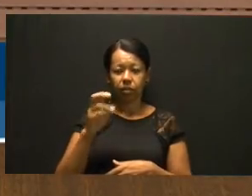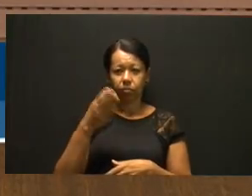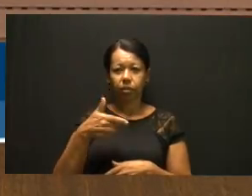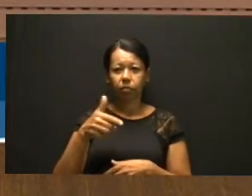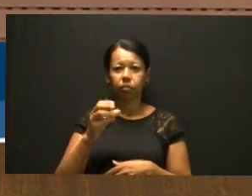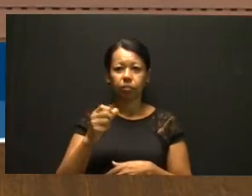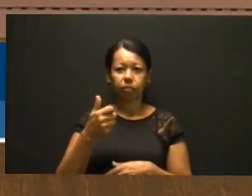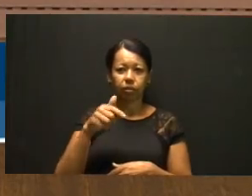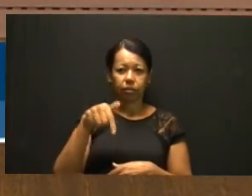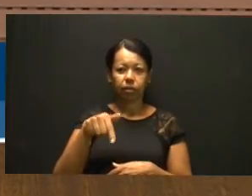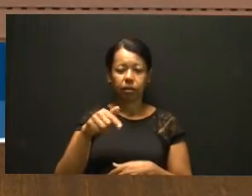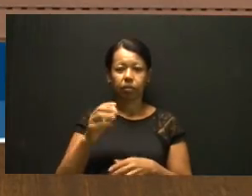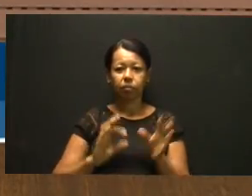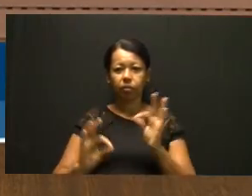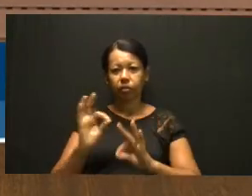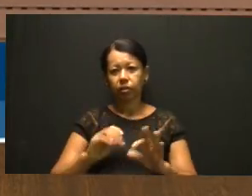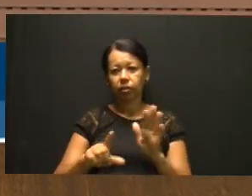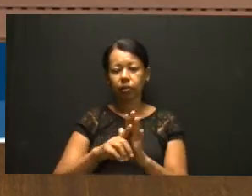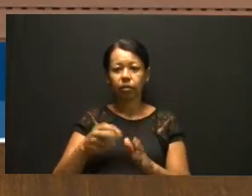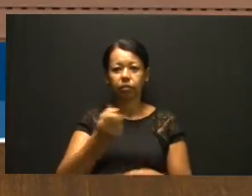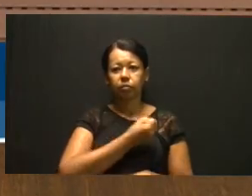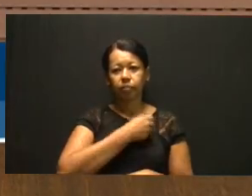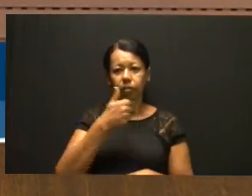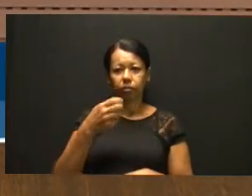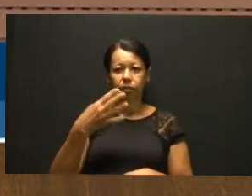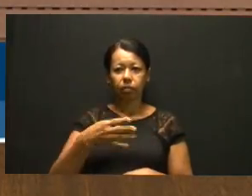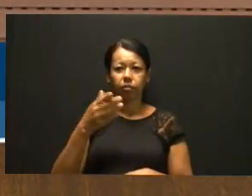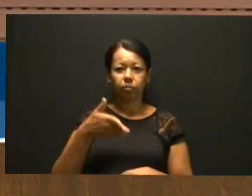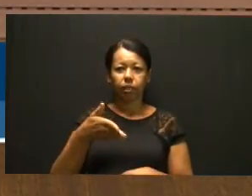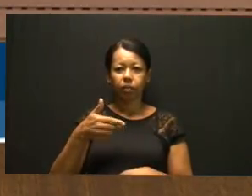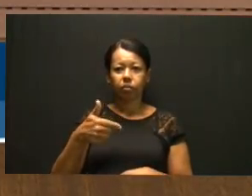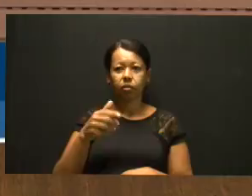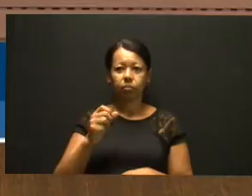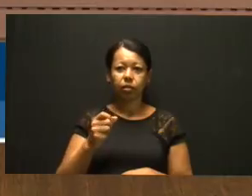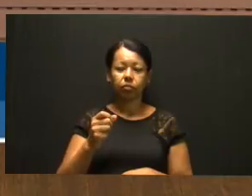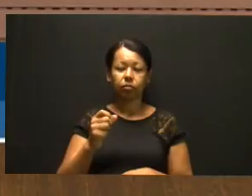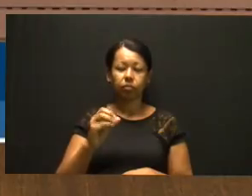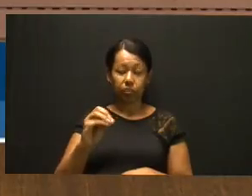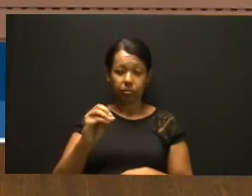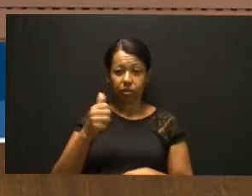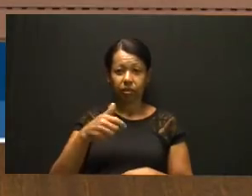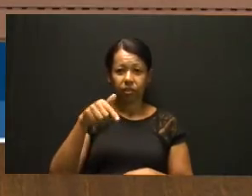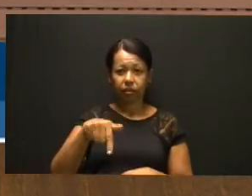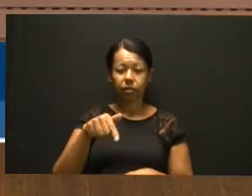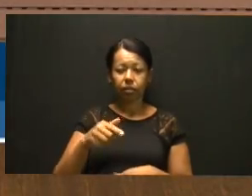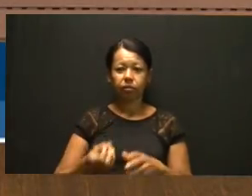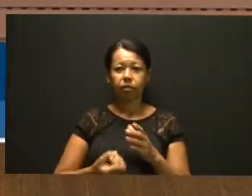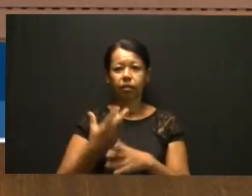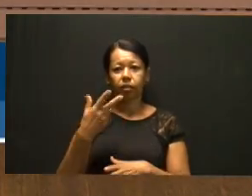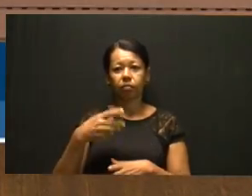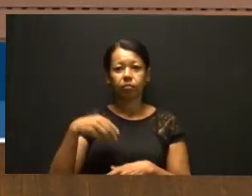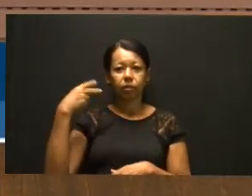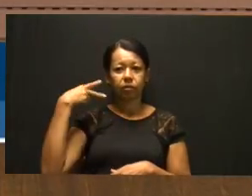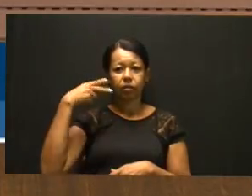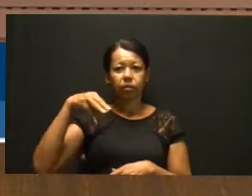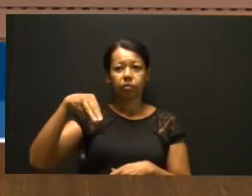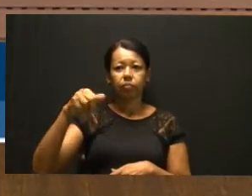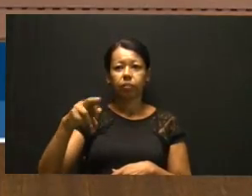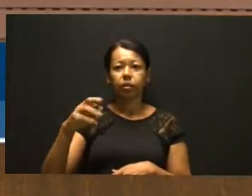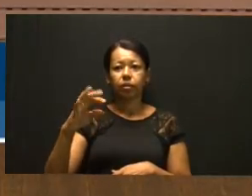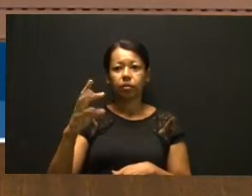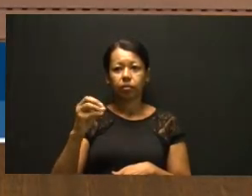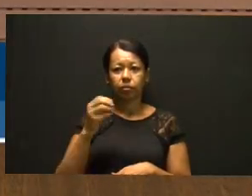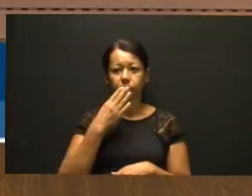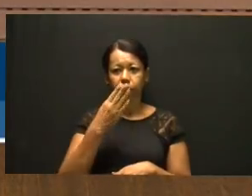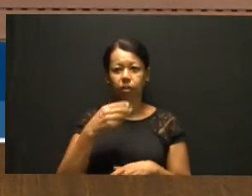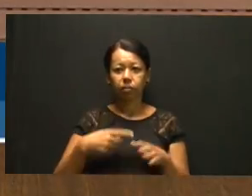115/2017, projeto de lei número 14/2017, autoria Márcio Silva Nascimento. Solicito